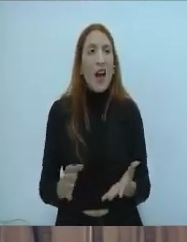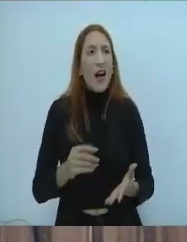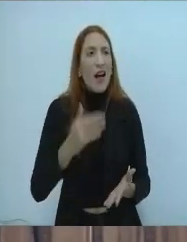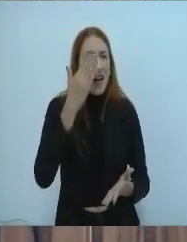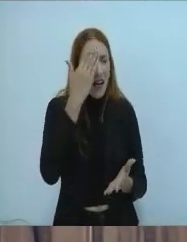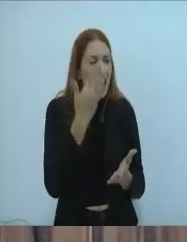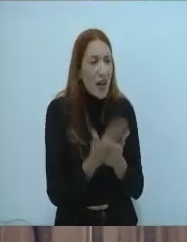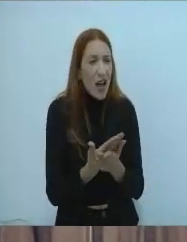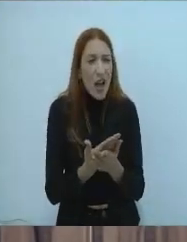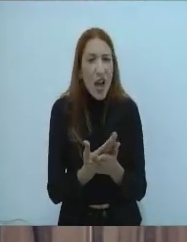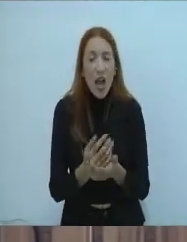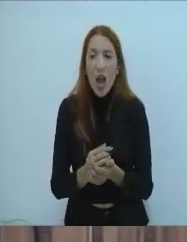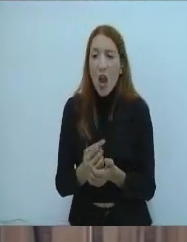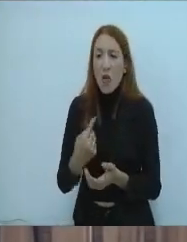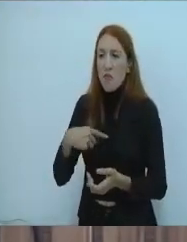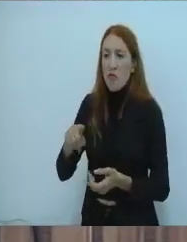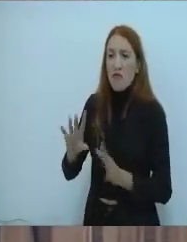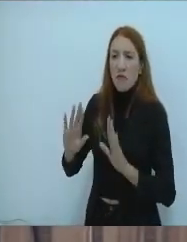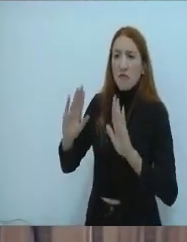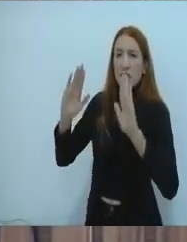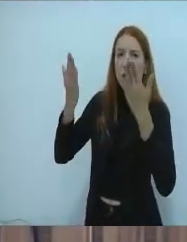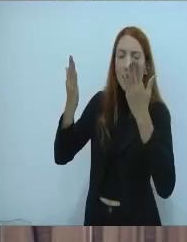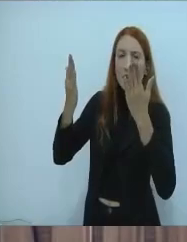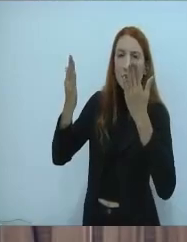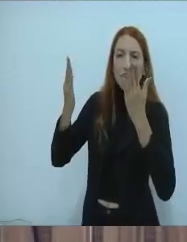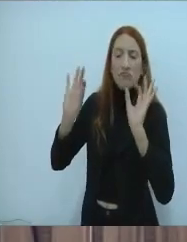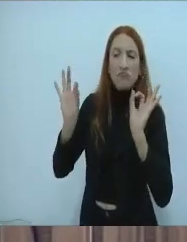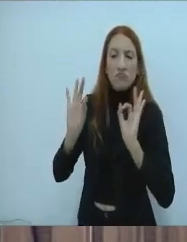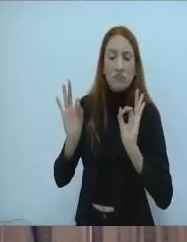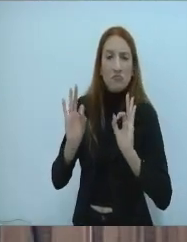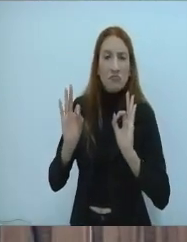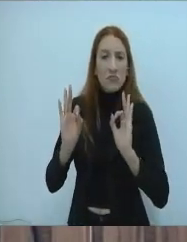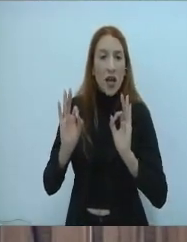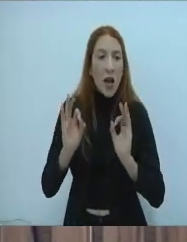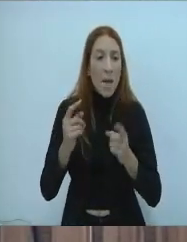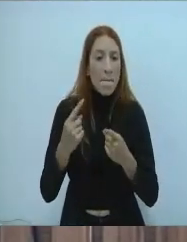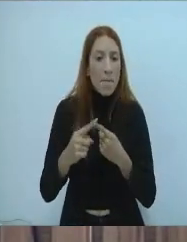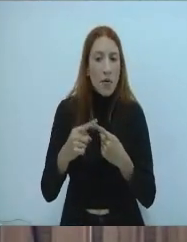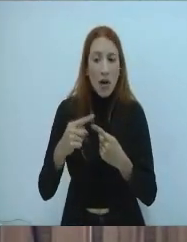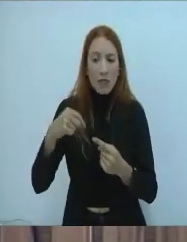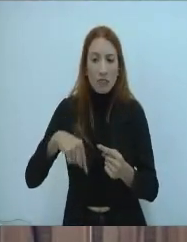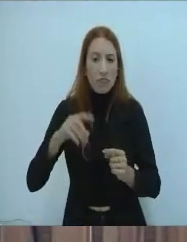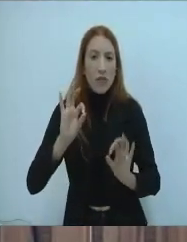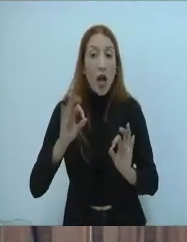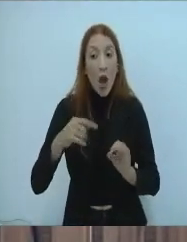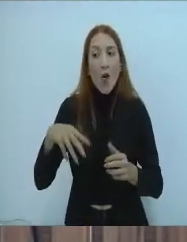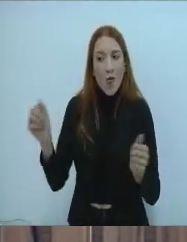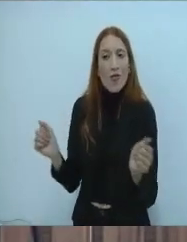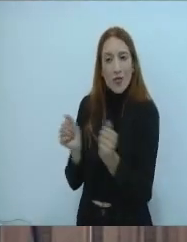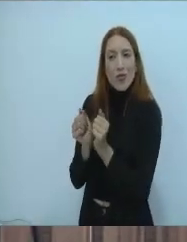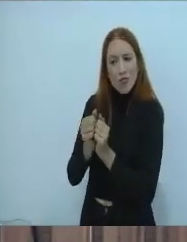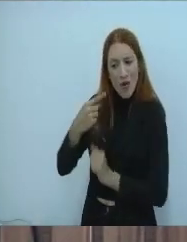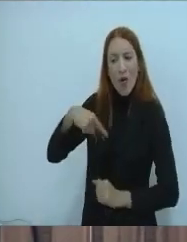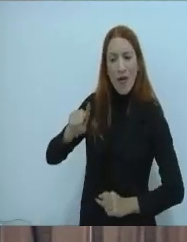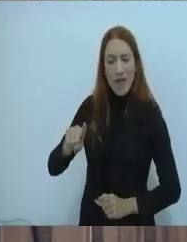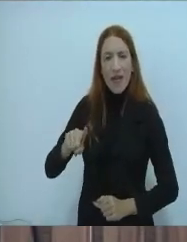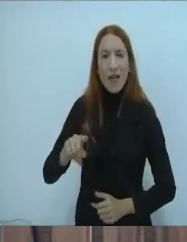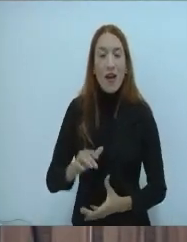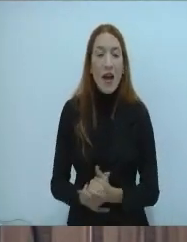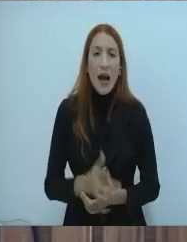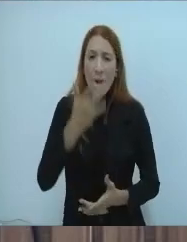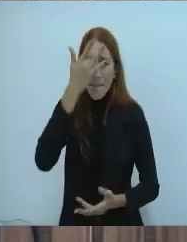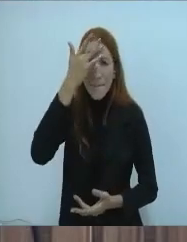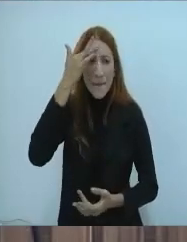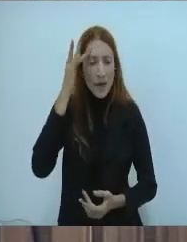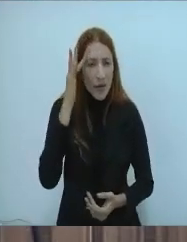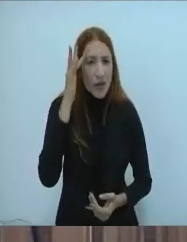também foi convidado Não fui na festa do prefeito porque não estava aqui não estaria lá esse pessoal que foi para